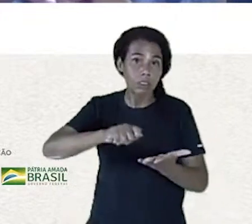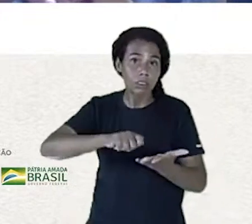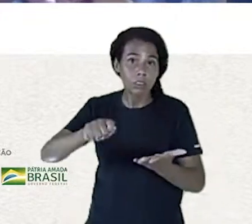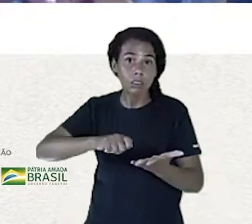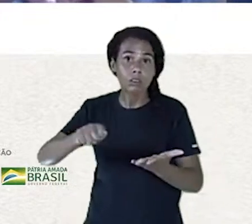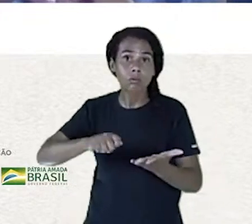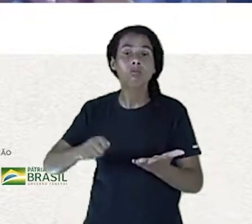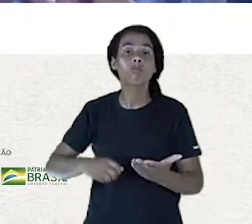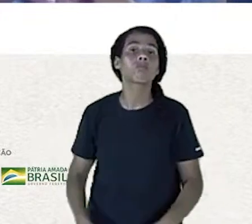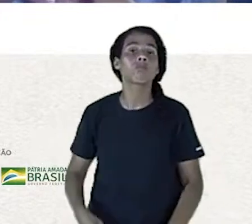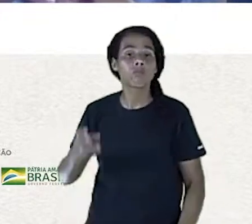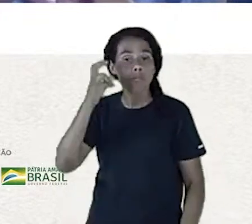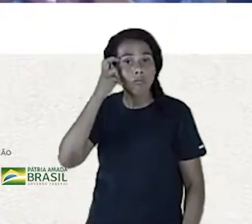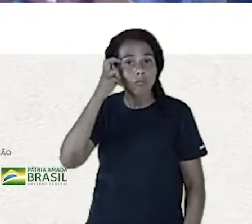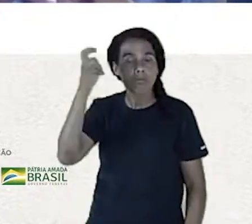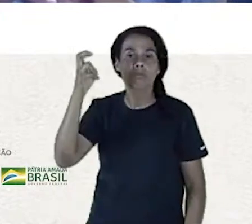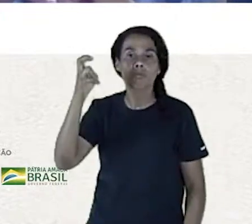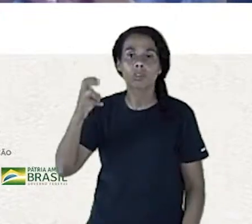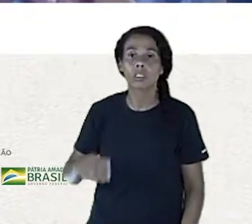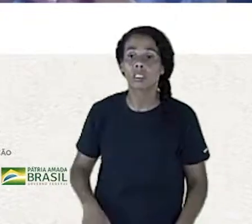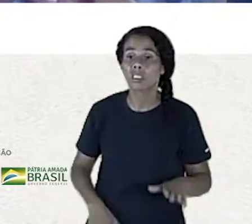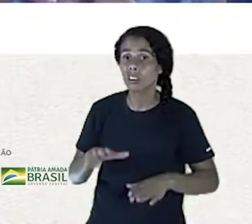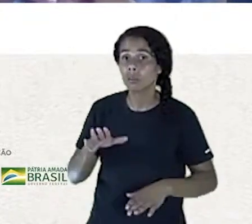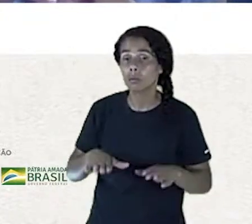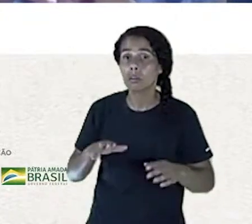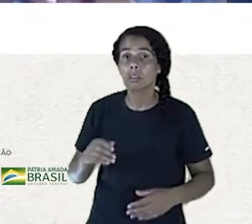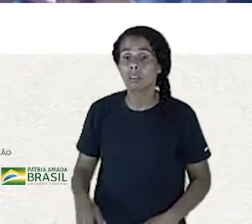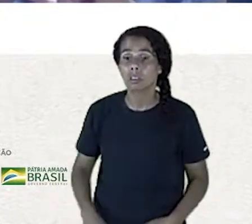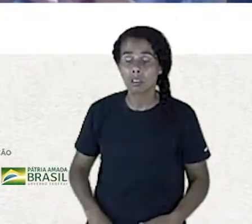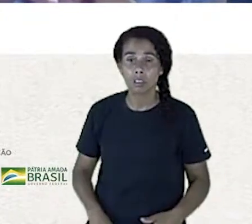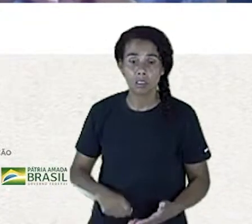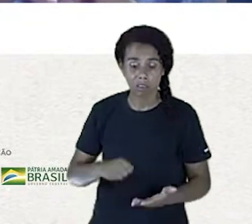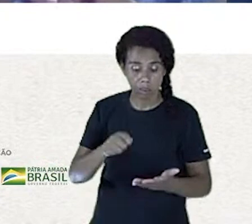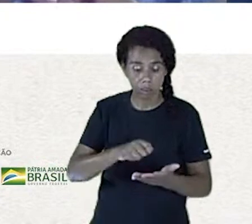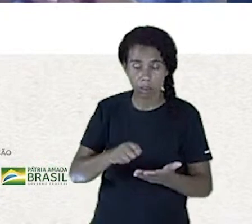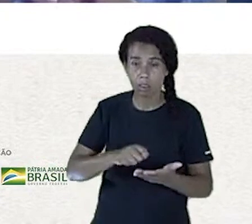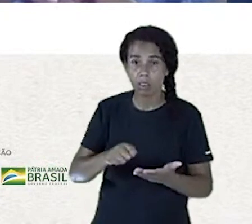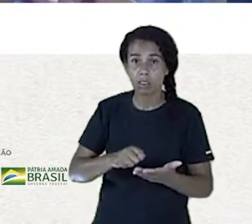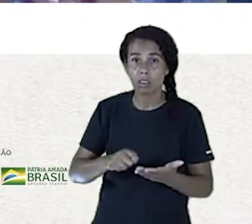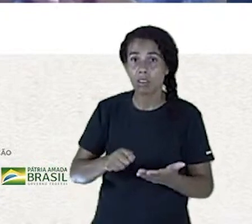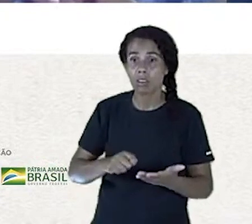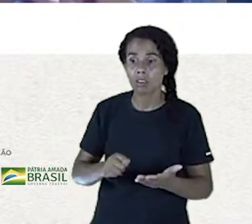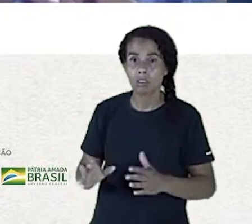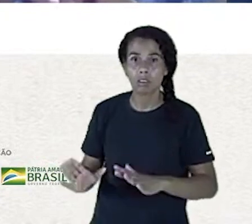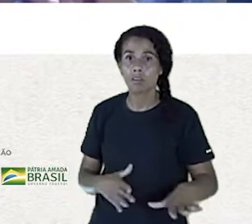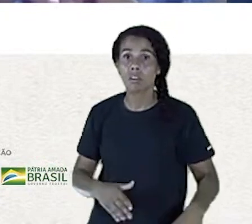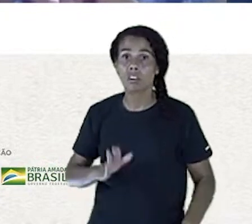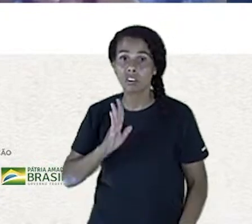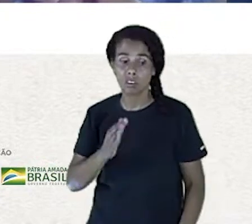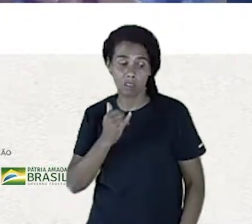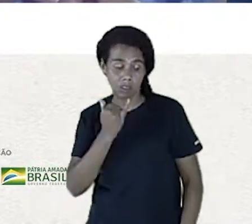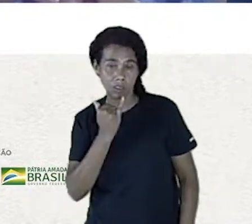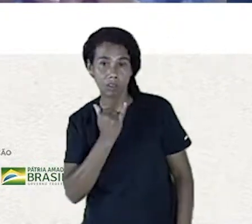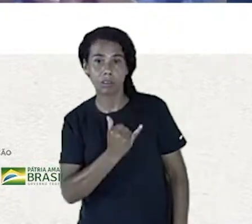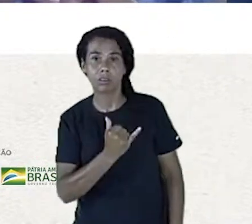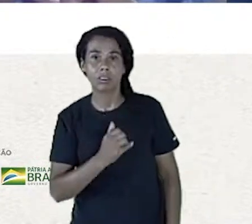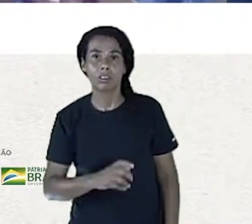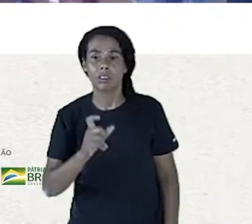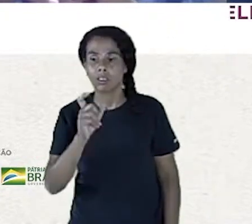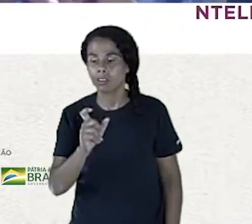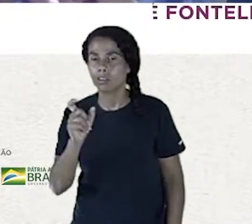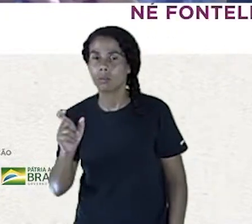escreve as coisas que se manifestam através da sua palavra, sem que você precise